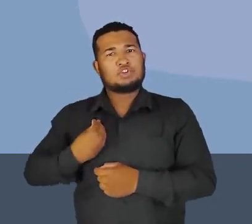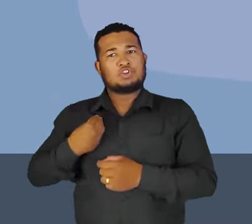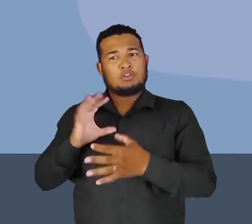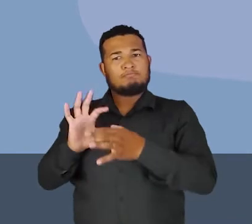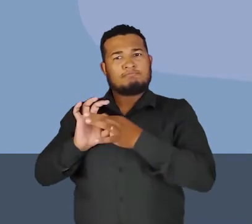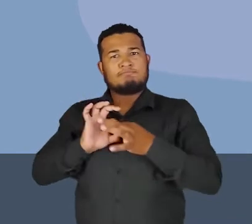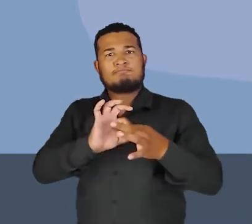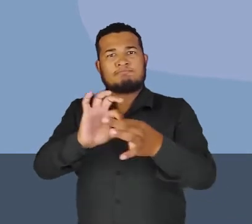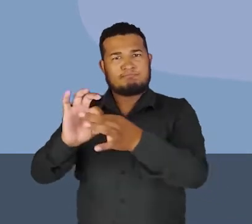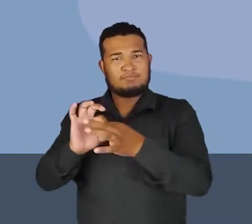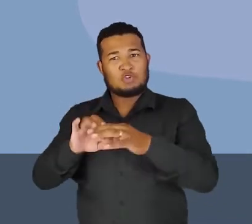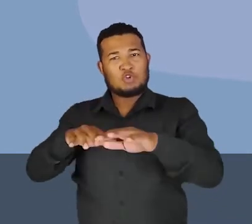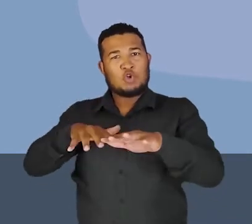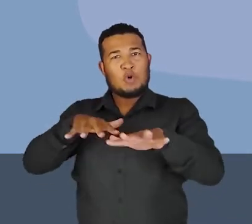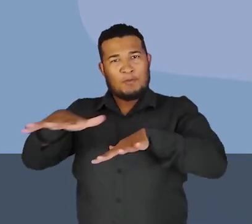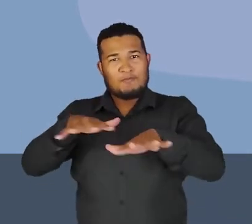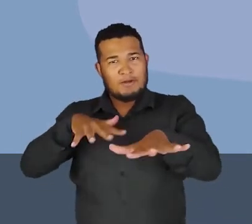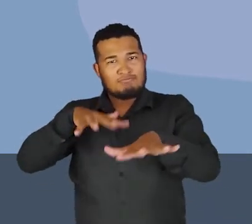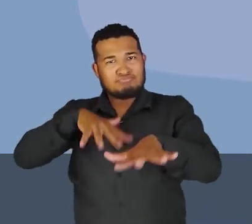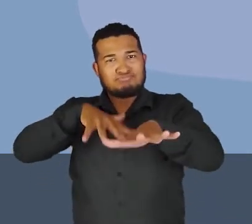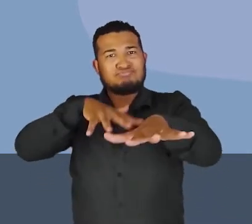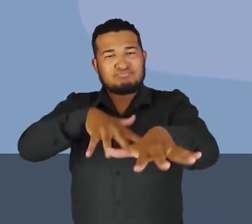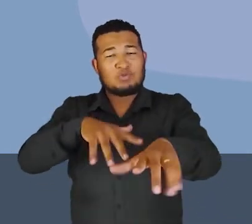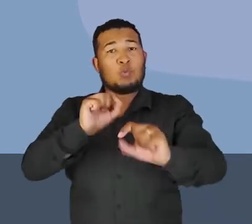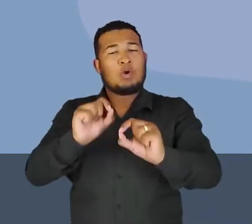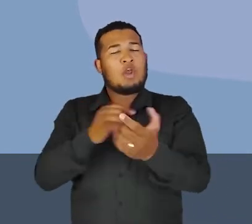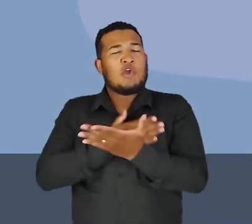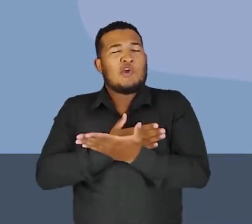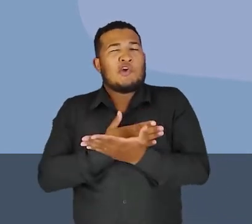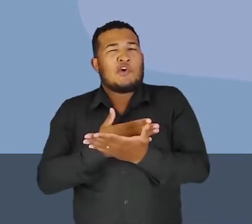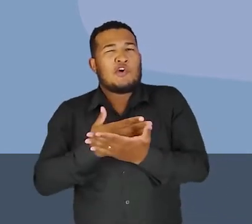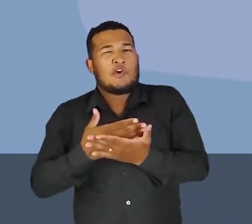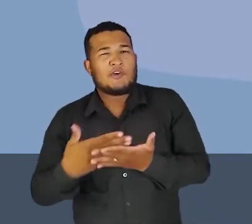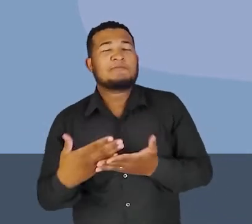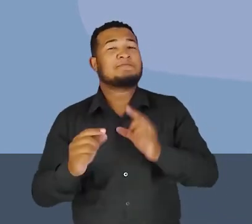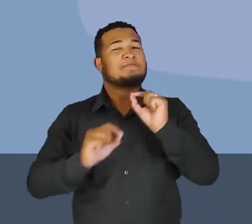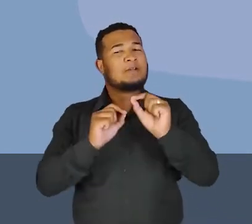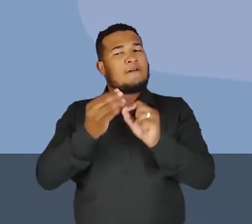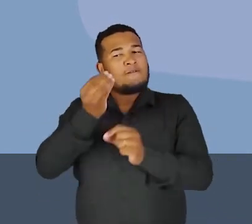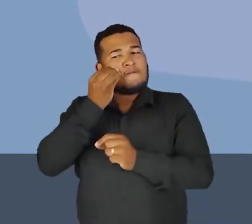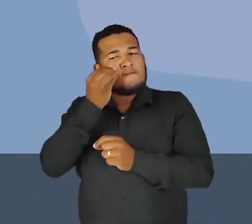parte desse movimento começam a trabalhar